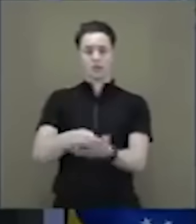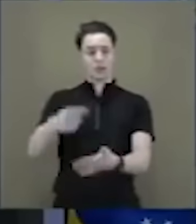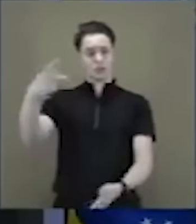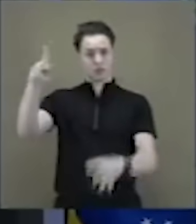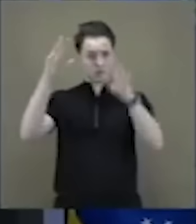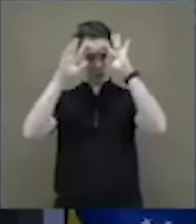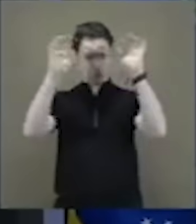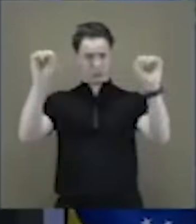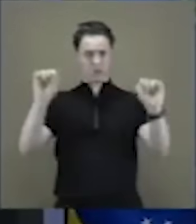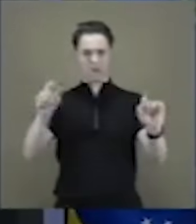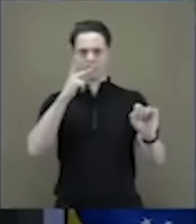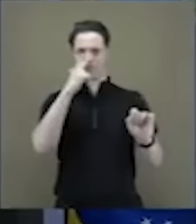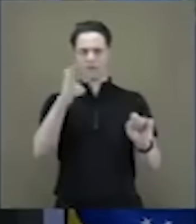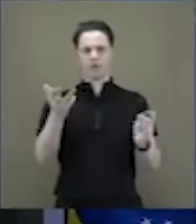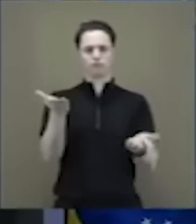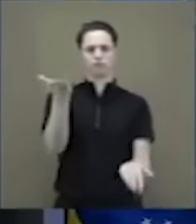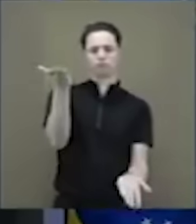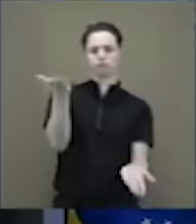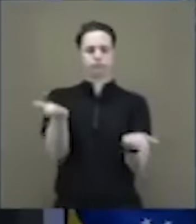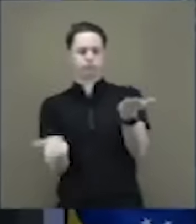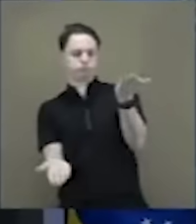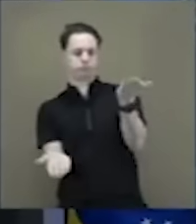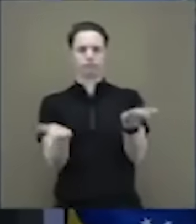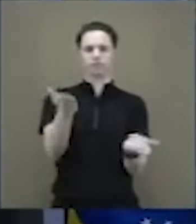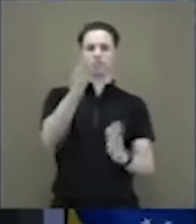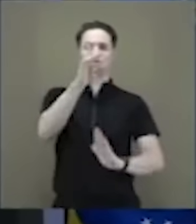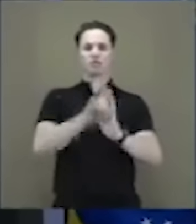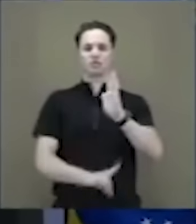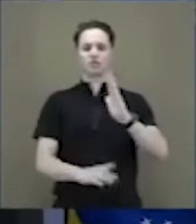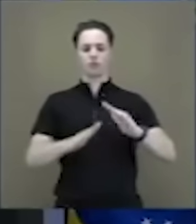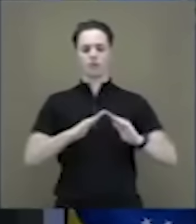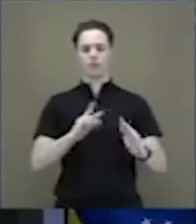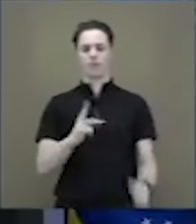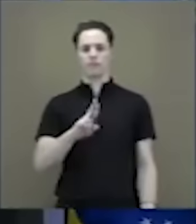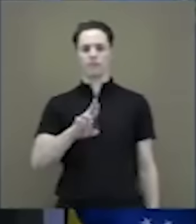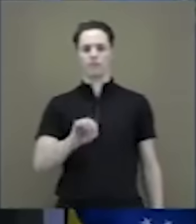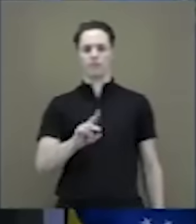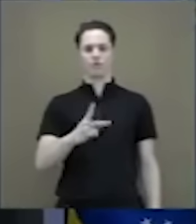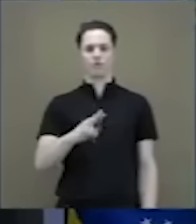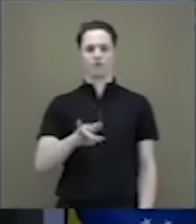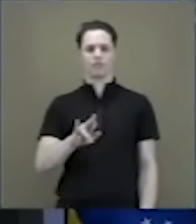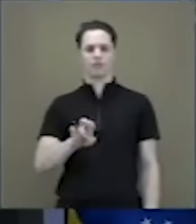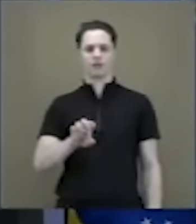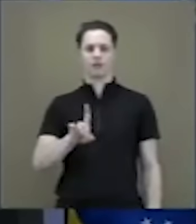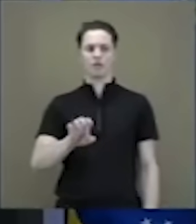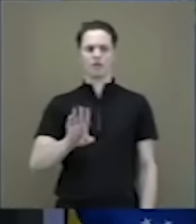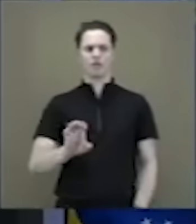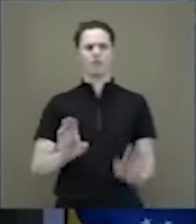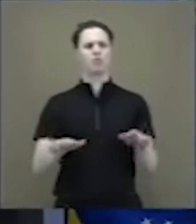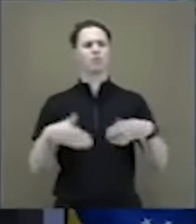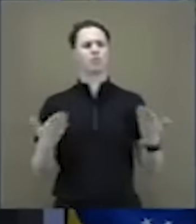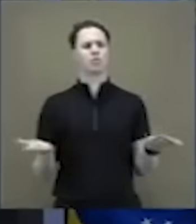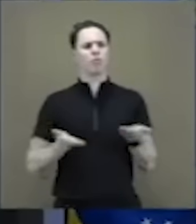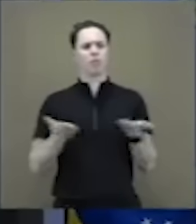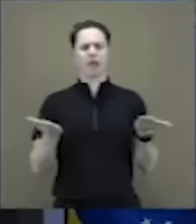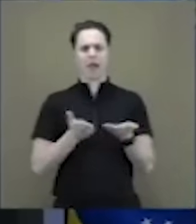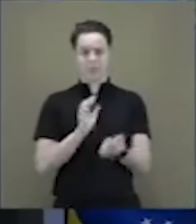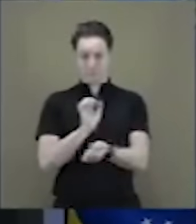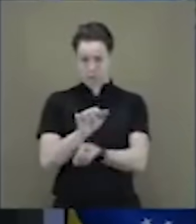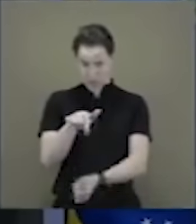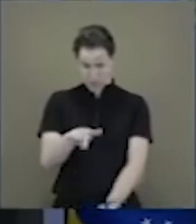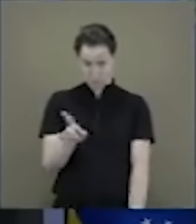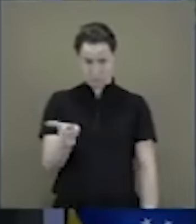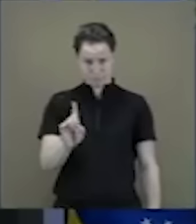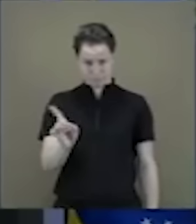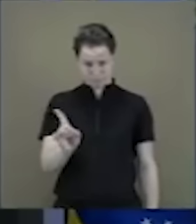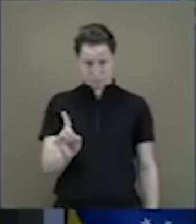que relativiza o direito de propriedade. Senhor presidente, e não para por aí, meu